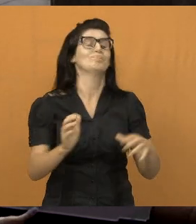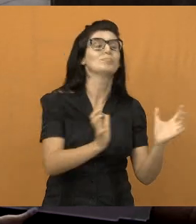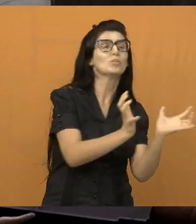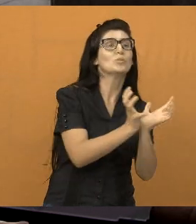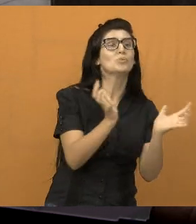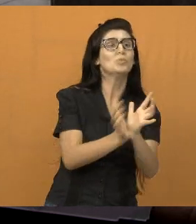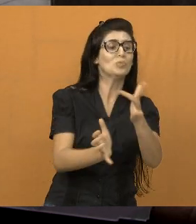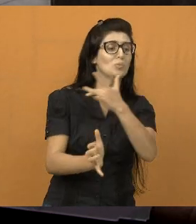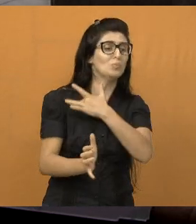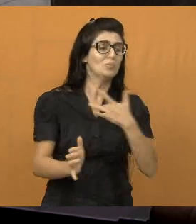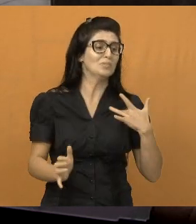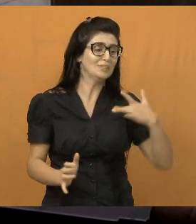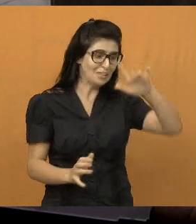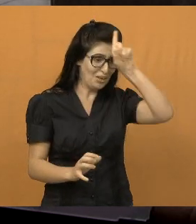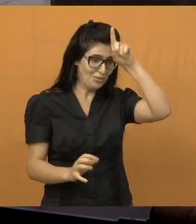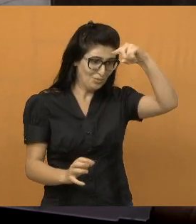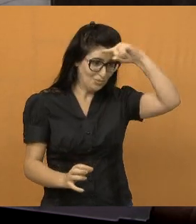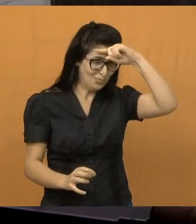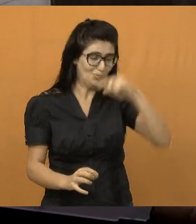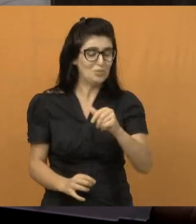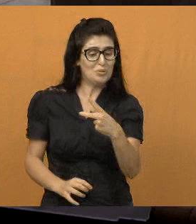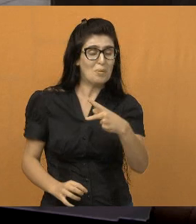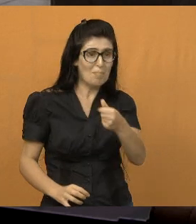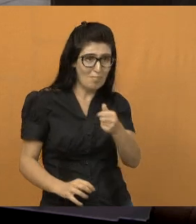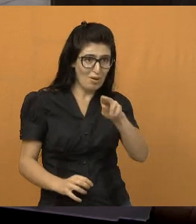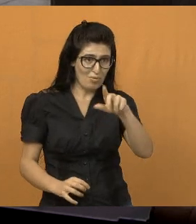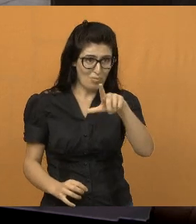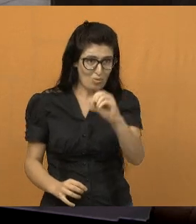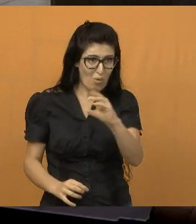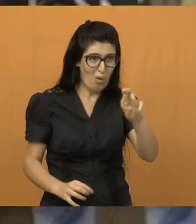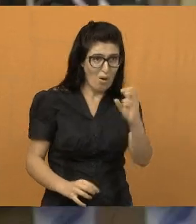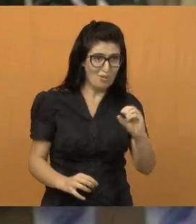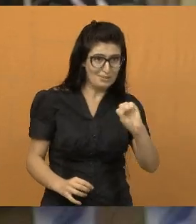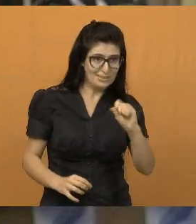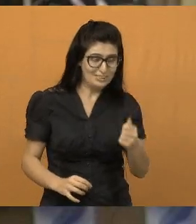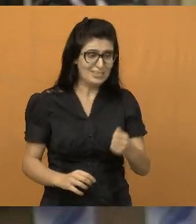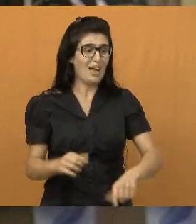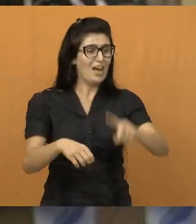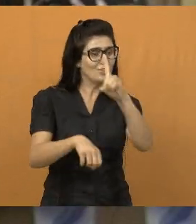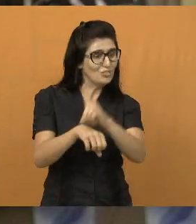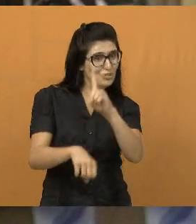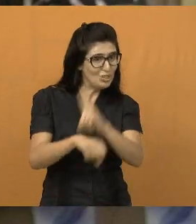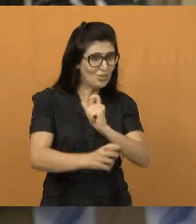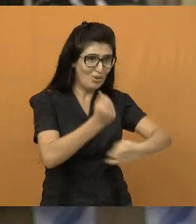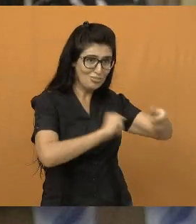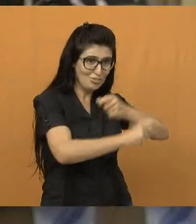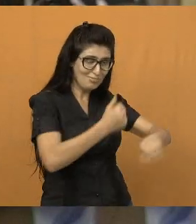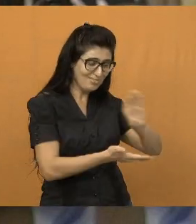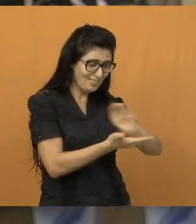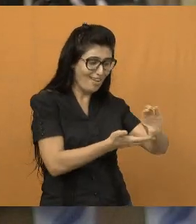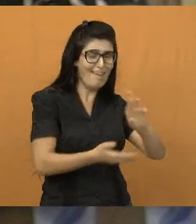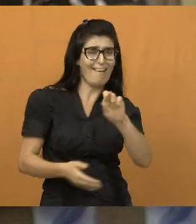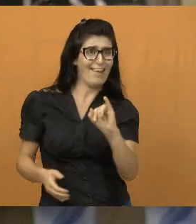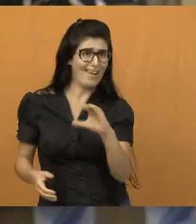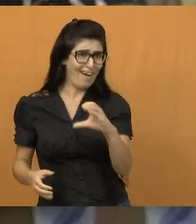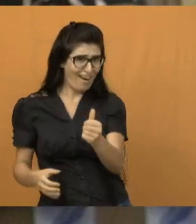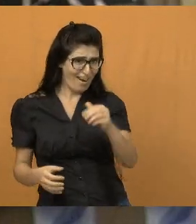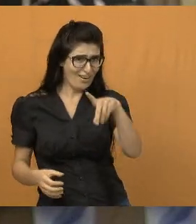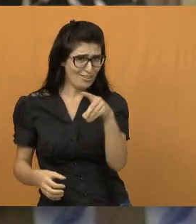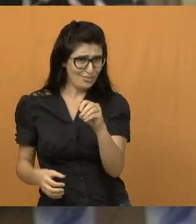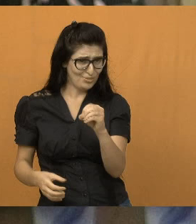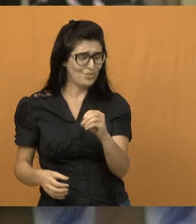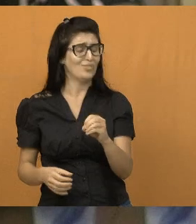de Saúde, composta pelo senhor Paulo Rosa, que é diretor administrativo, o Ricardo, que é diretor da